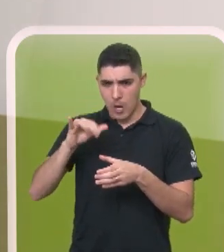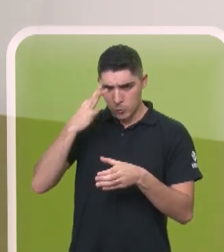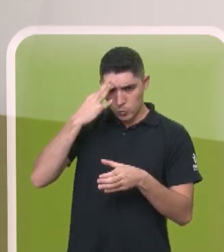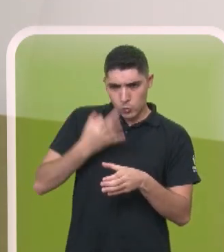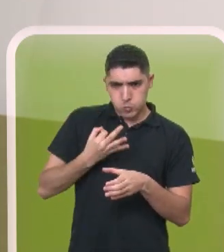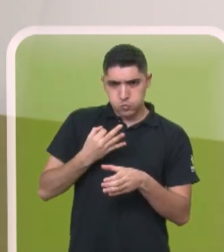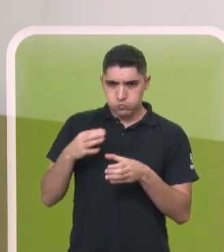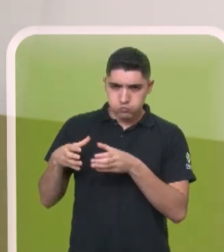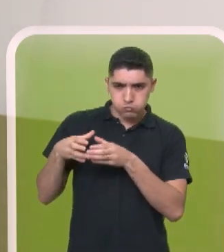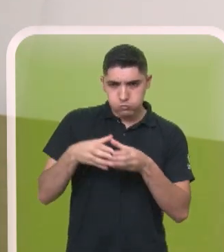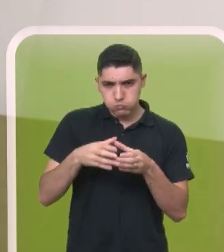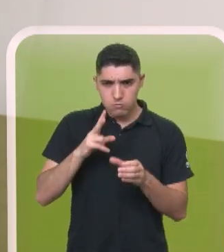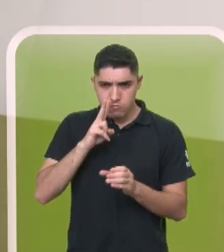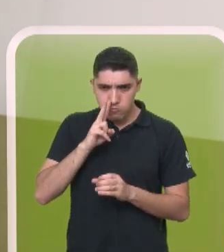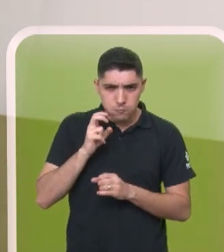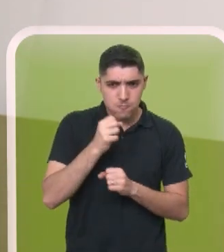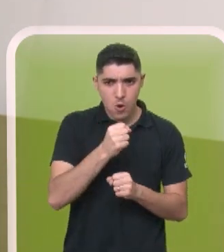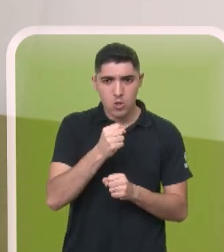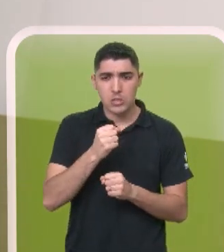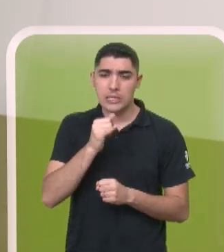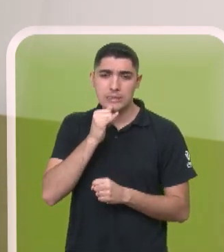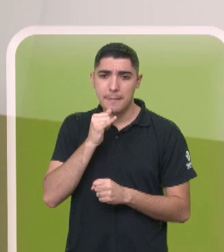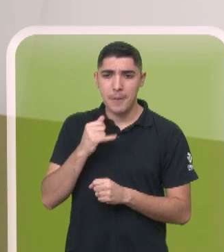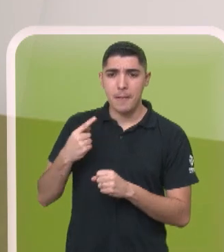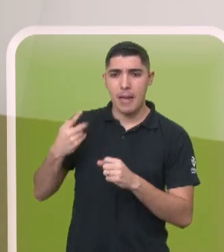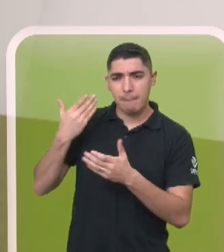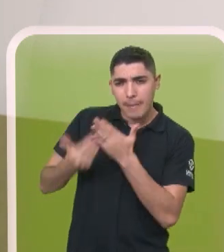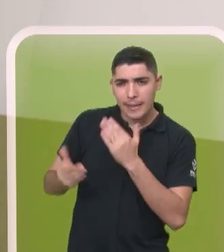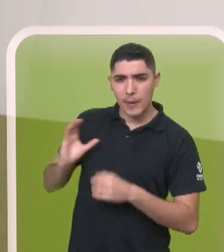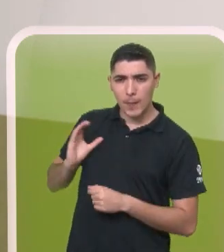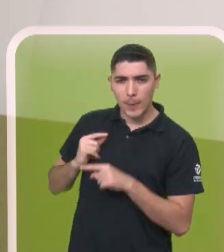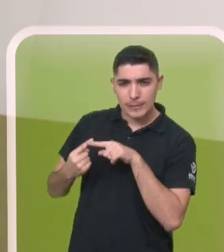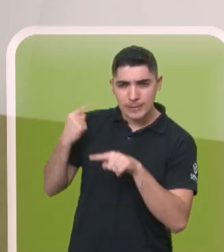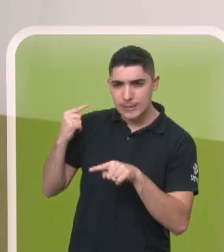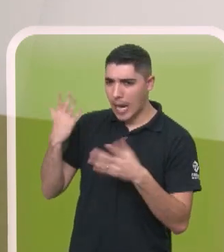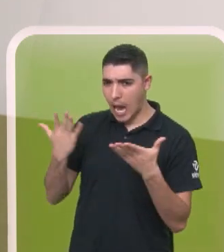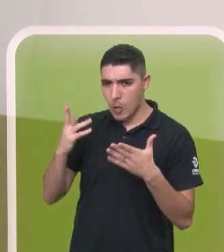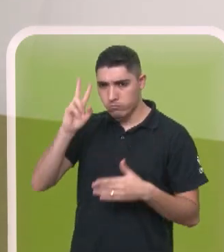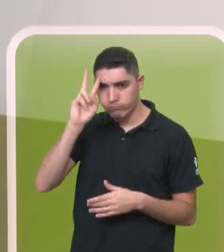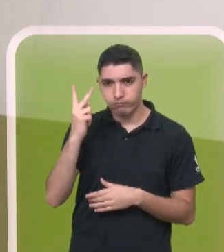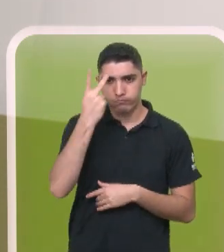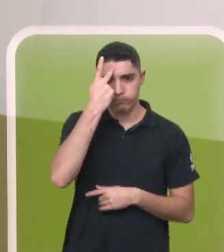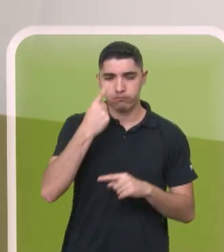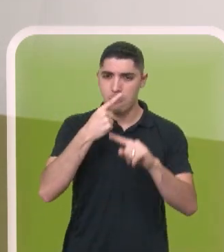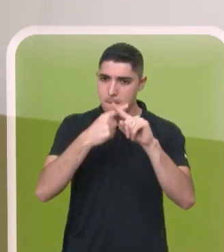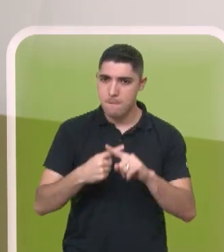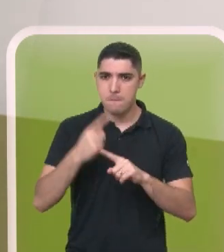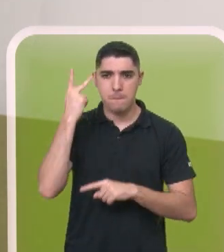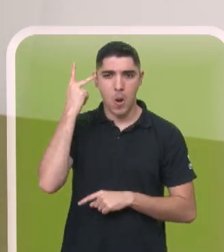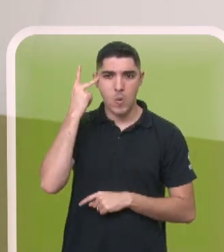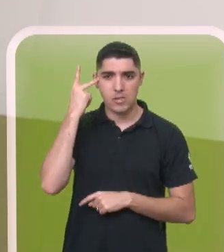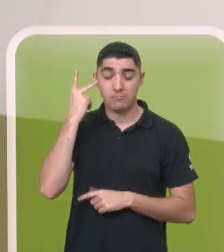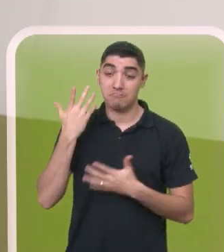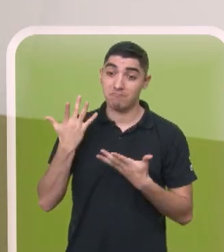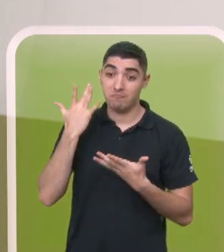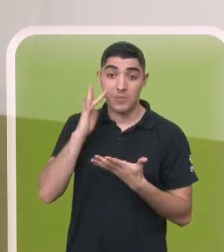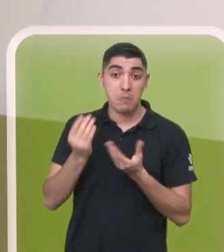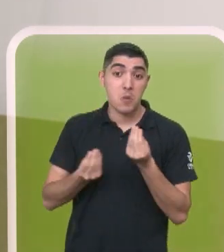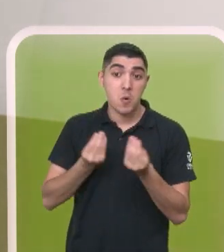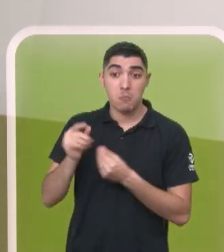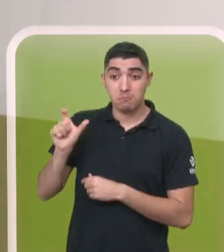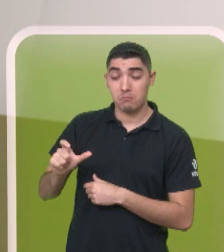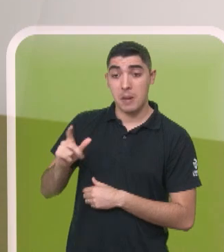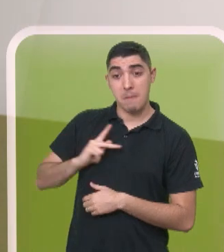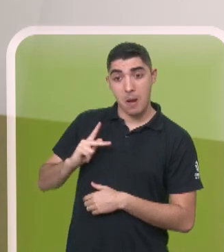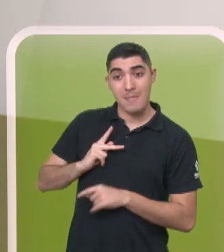vai, perdemos para o Corinthians, mas agora a gente vai tentar dar a volta por cima no Paulista, a gente não sabe como vem, mas o time do Palmeiras, como é um time de camisa,